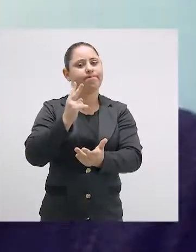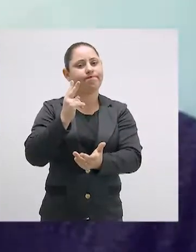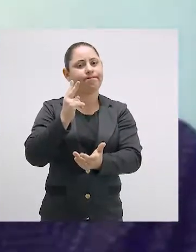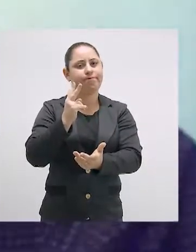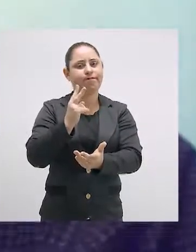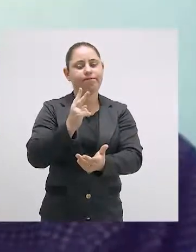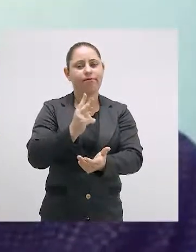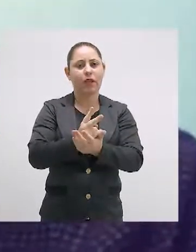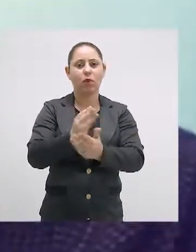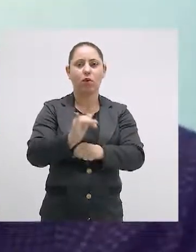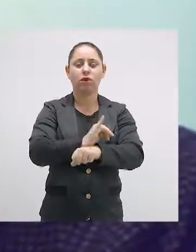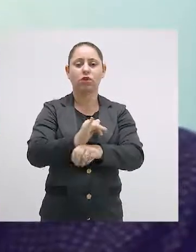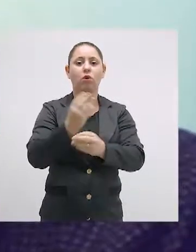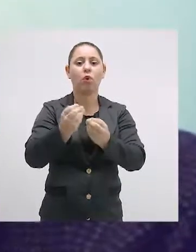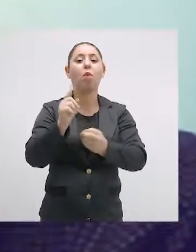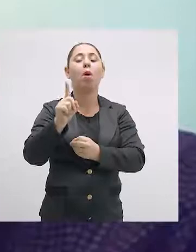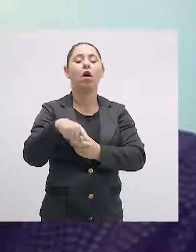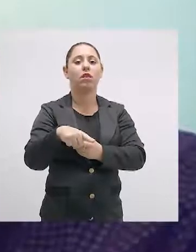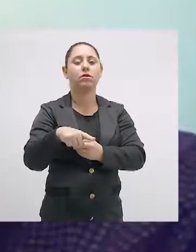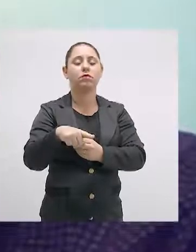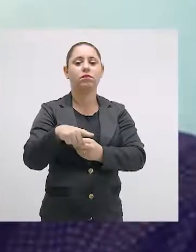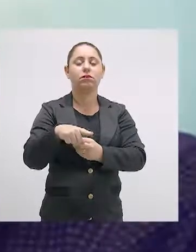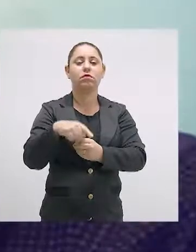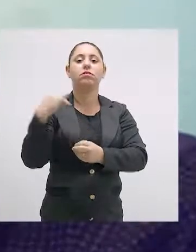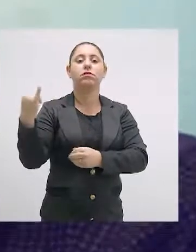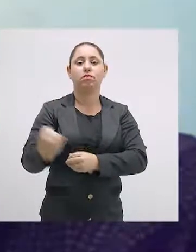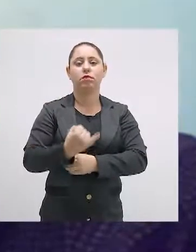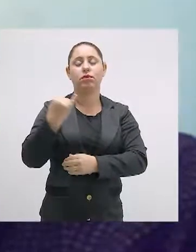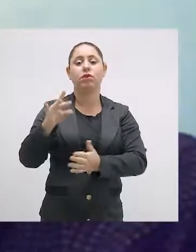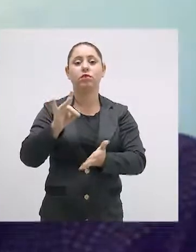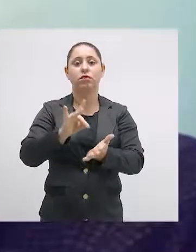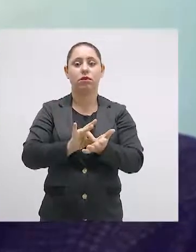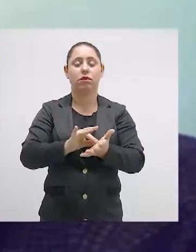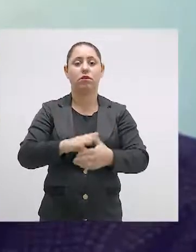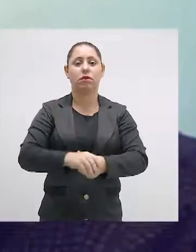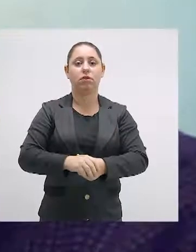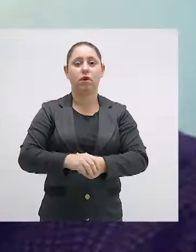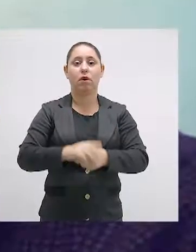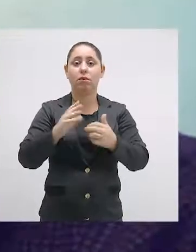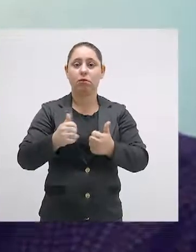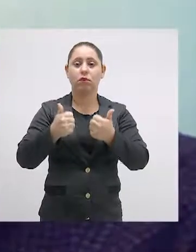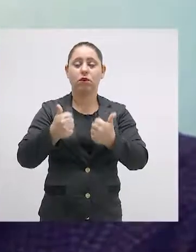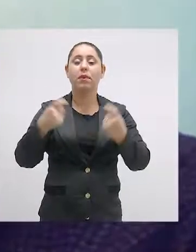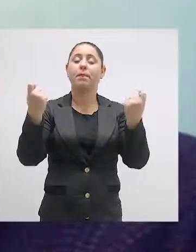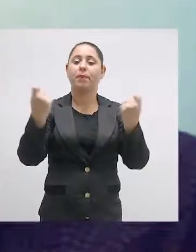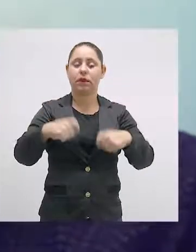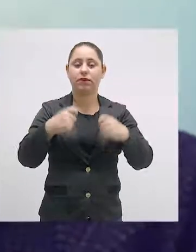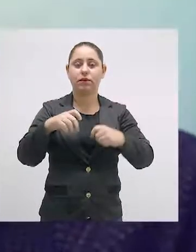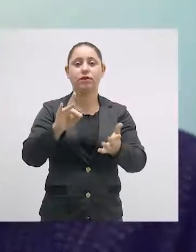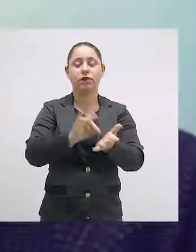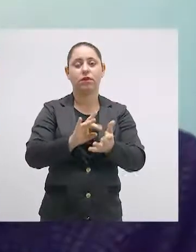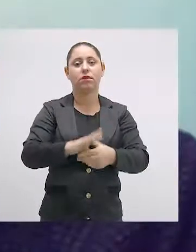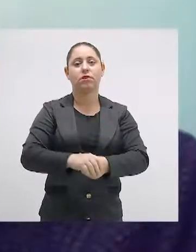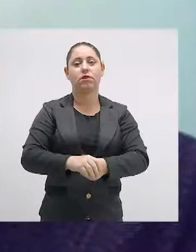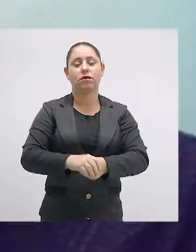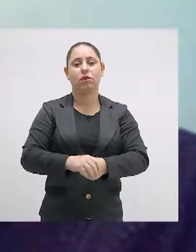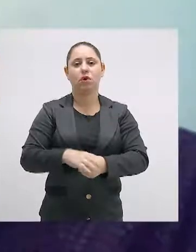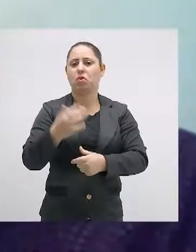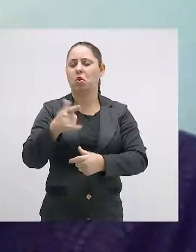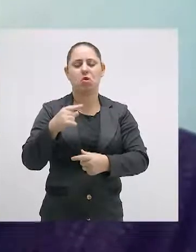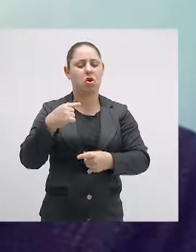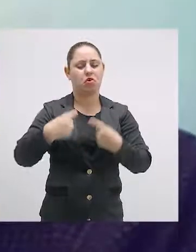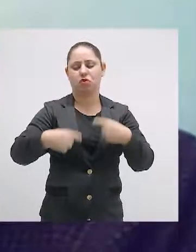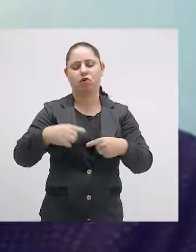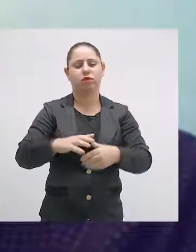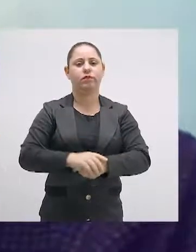Então, sempre uma ação como essa eu vejo como importante, positiva e necessária.